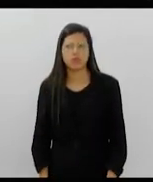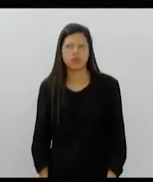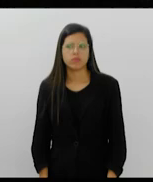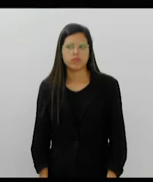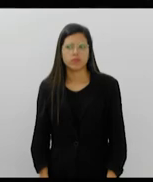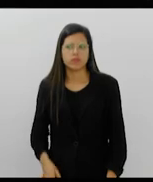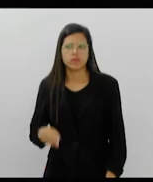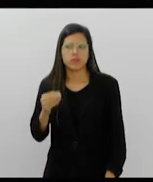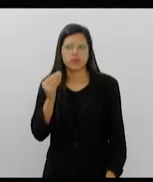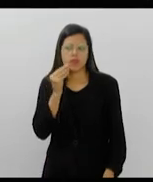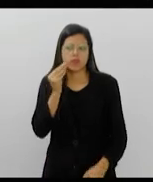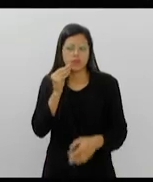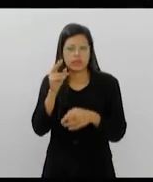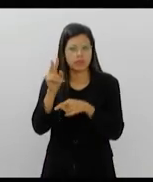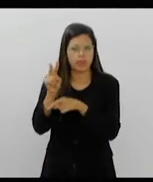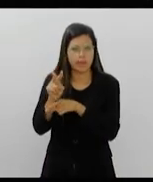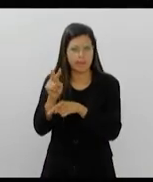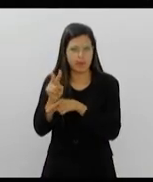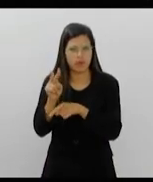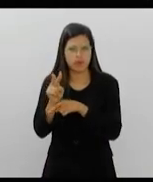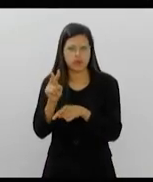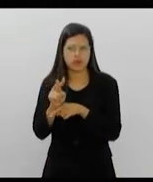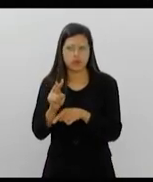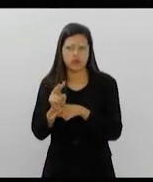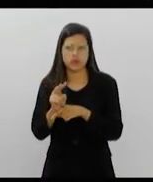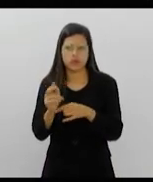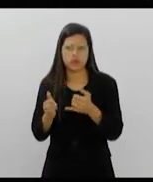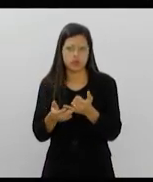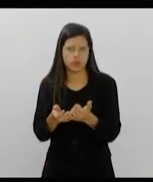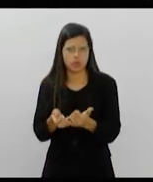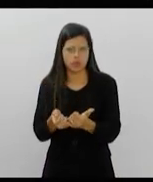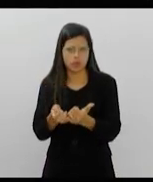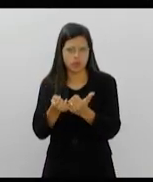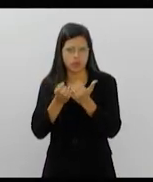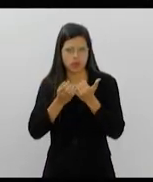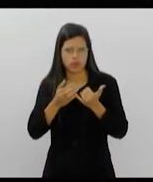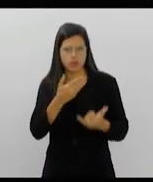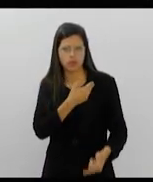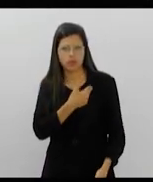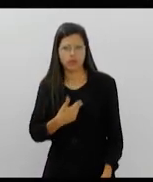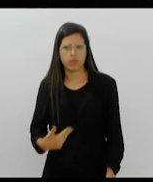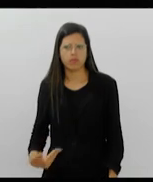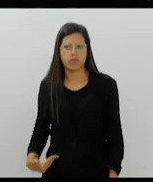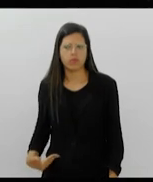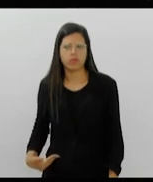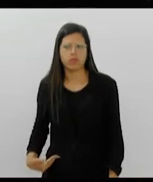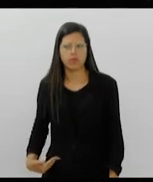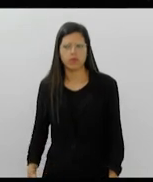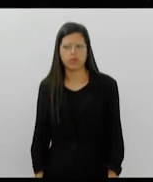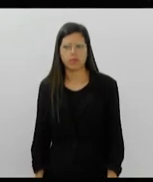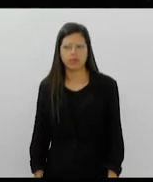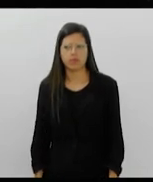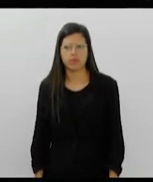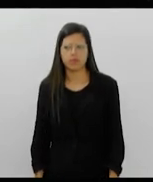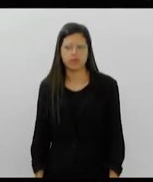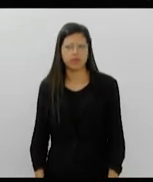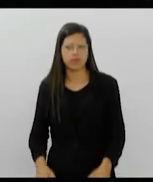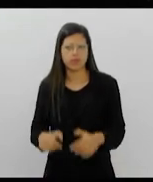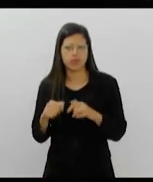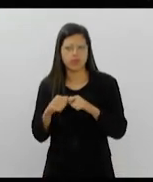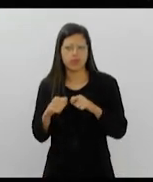visando proteger o patrimônio público. Não estou fazendo